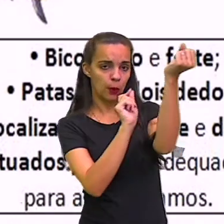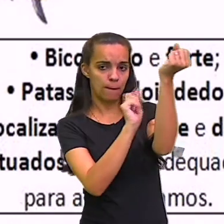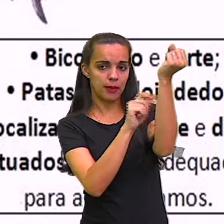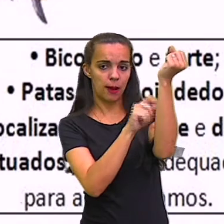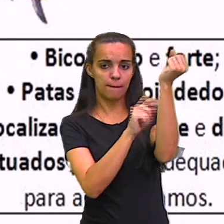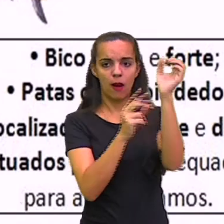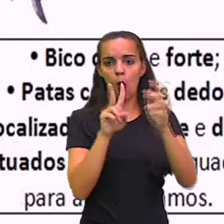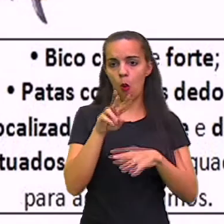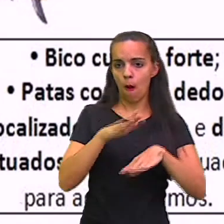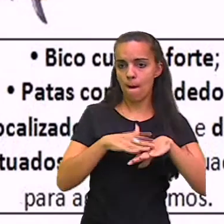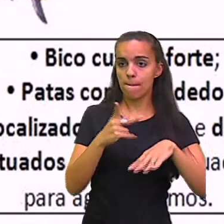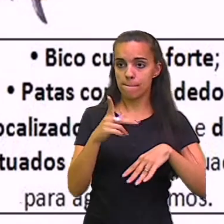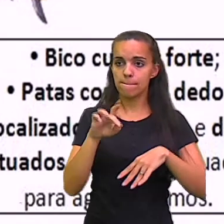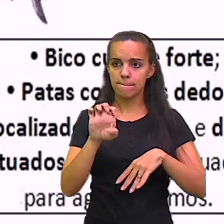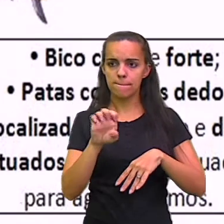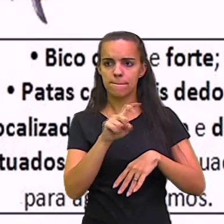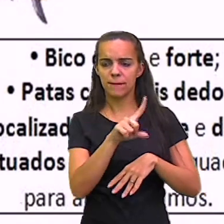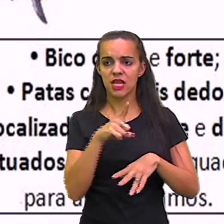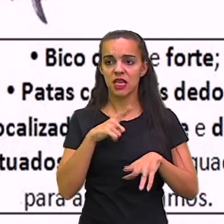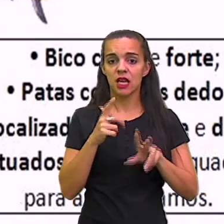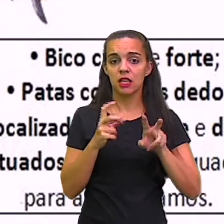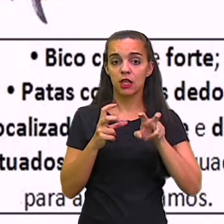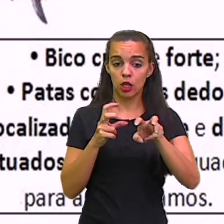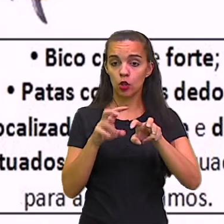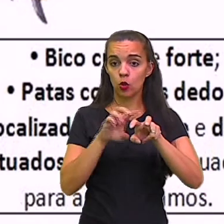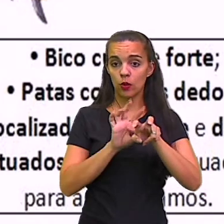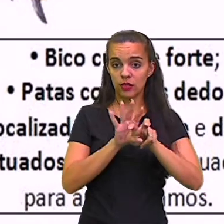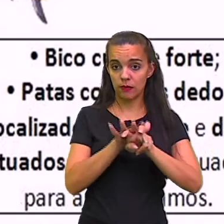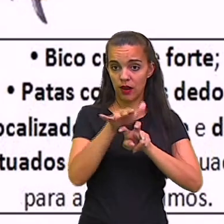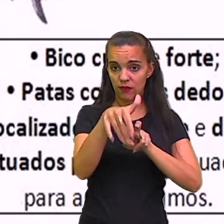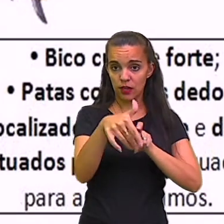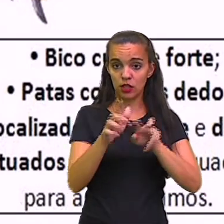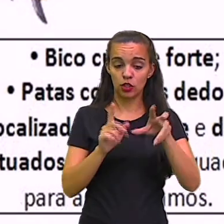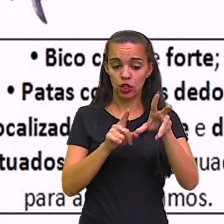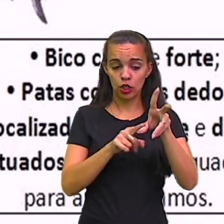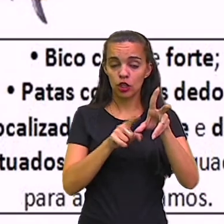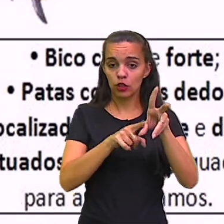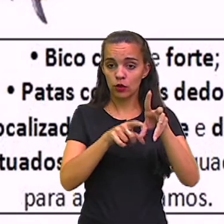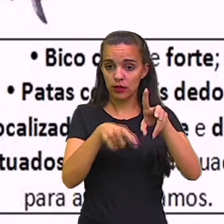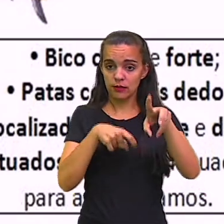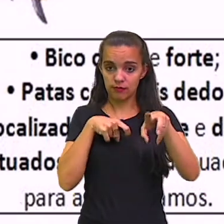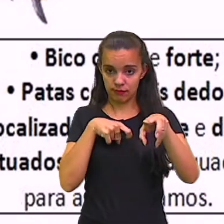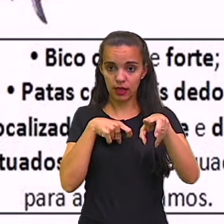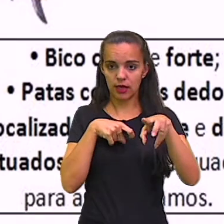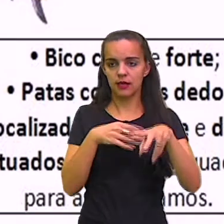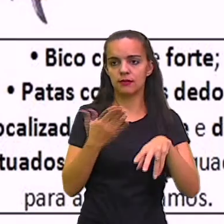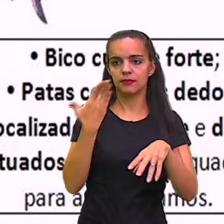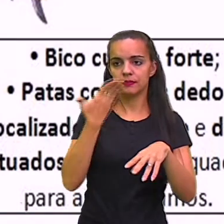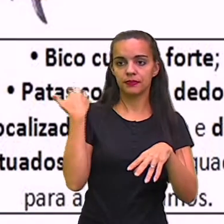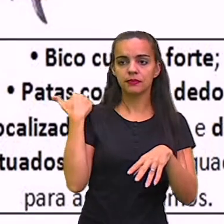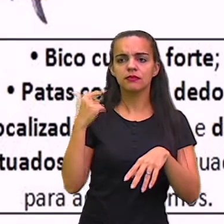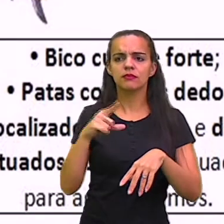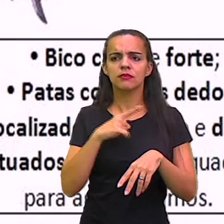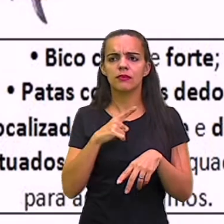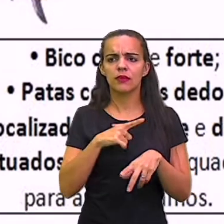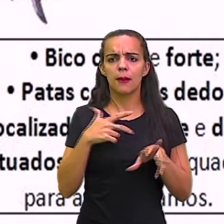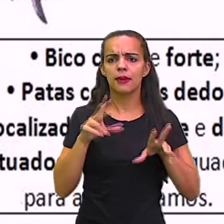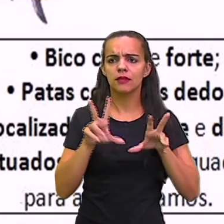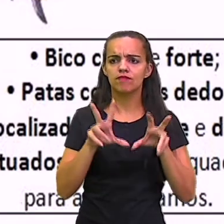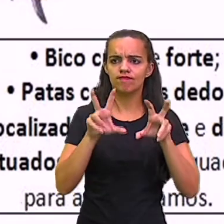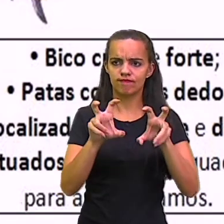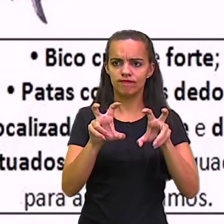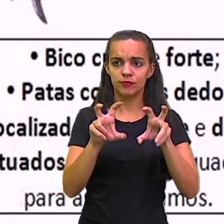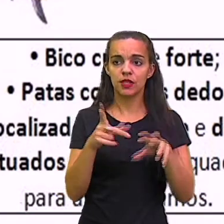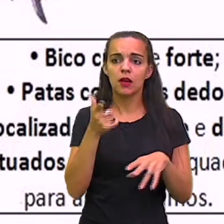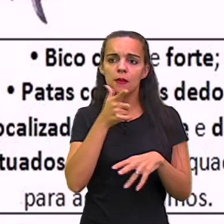por exemplo tem dois dedos para frente e dois meses para trás essa disposição é bem peculiar